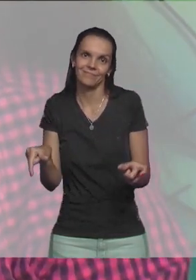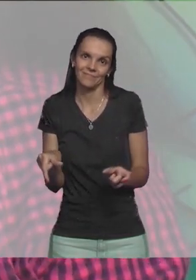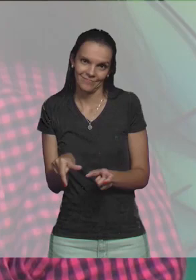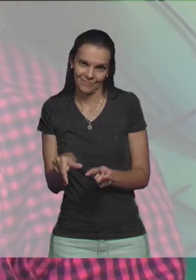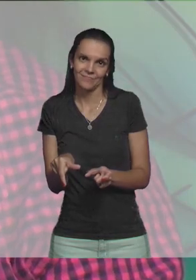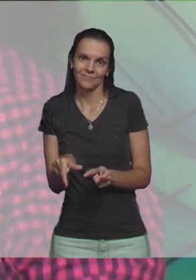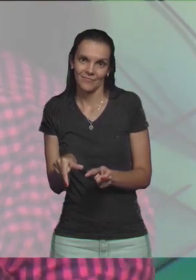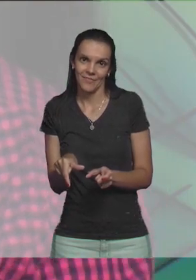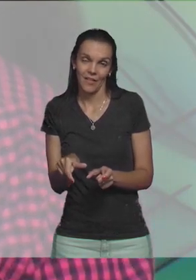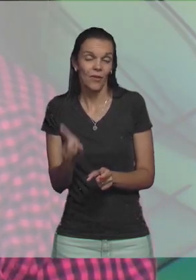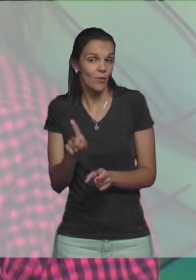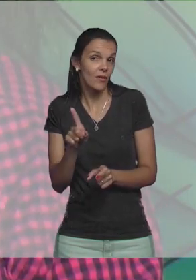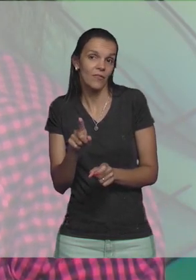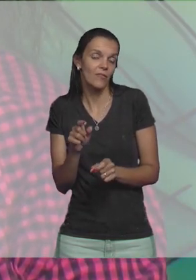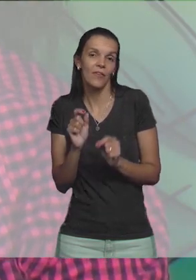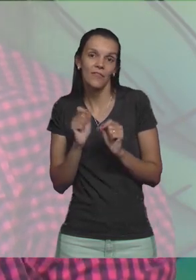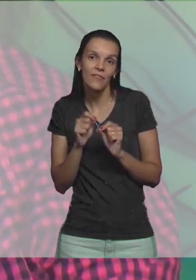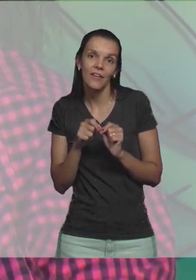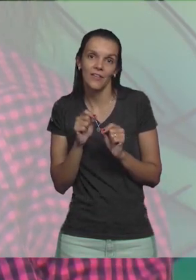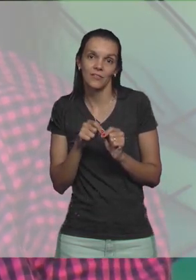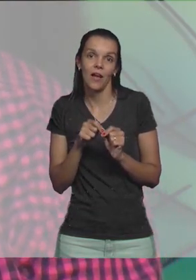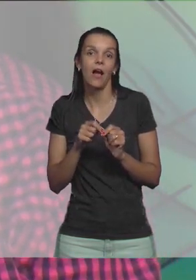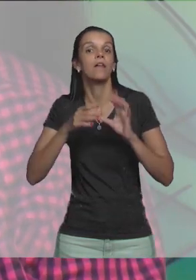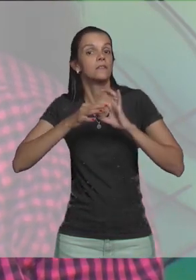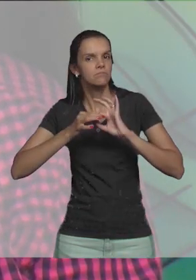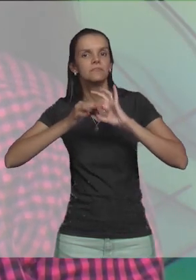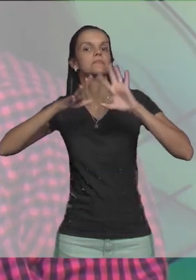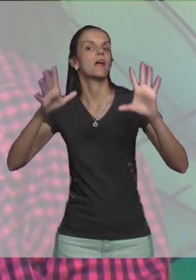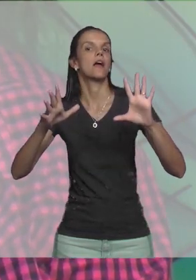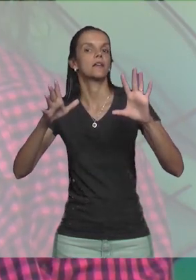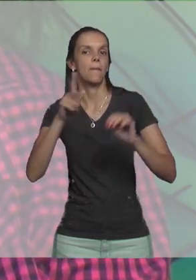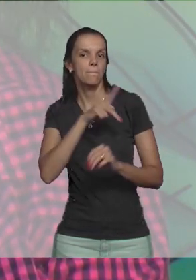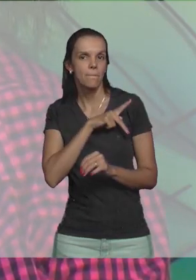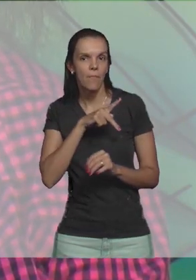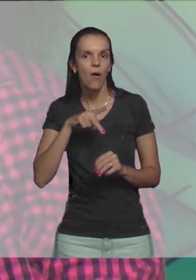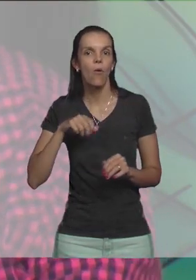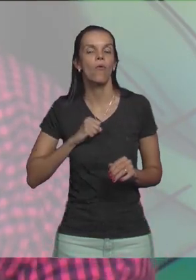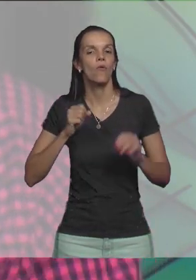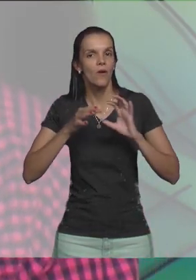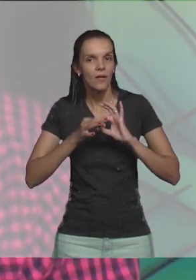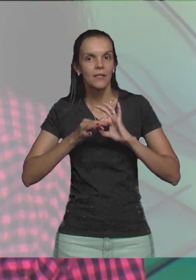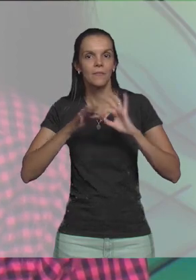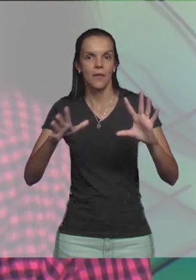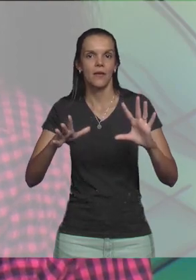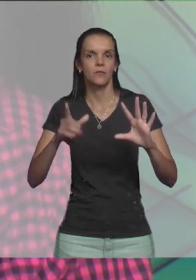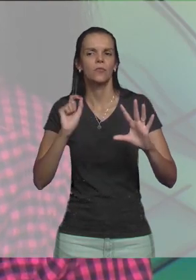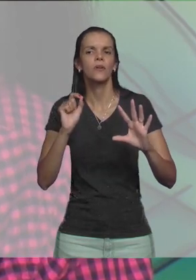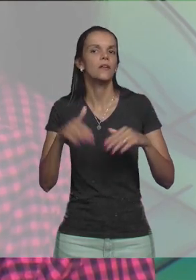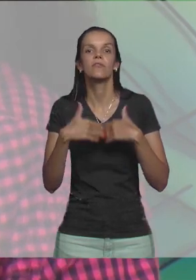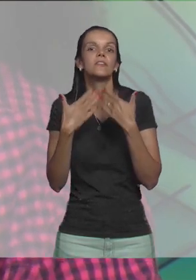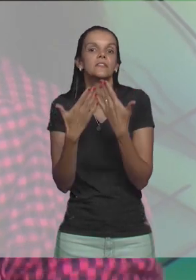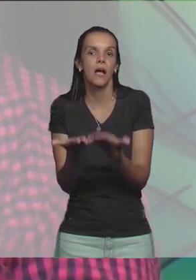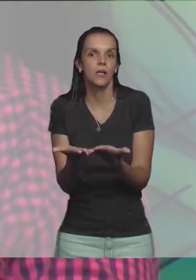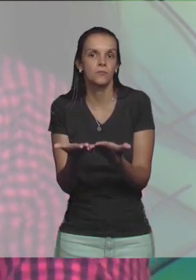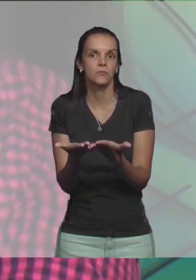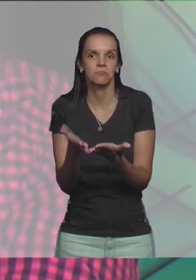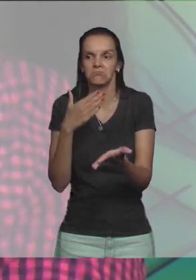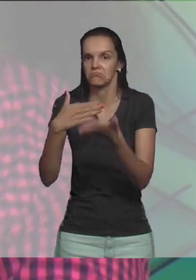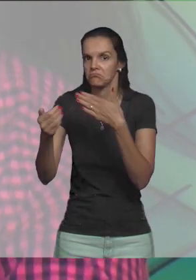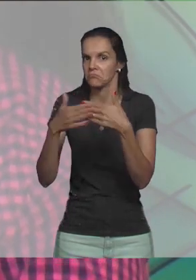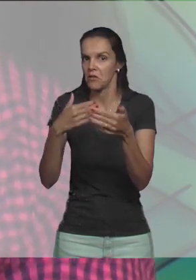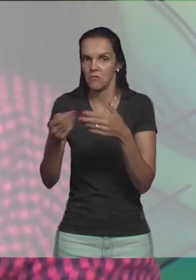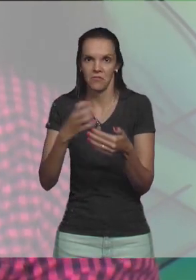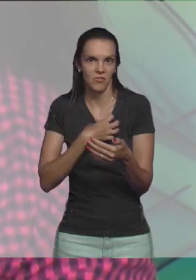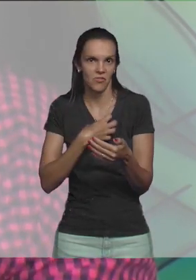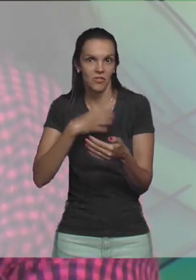do linguajar. E foi isso que foi feito. Tá, a gente foi liberto, né? O povo foi... E o que foi dado? Tá, agora pega e se